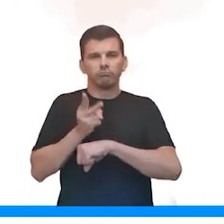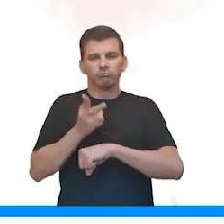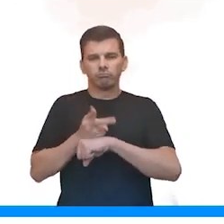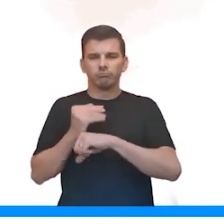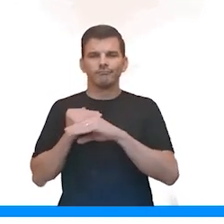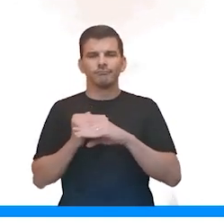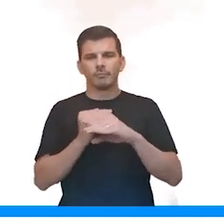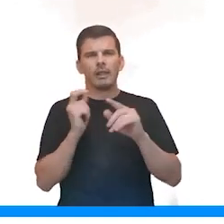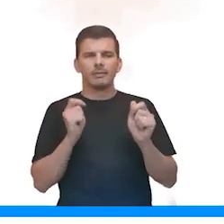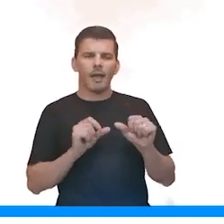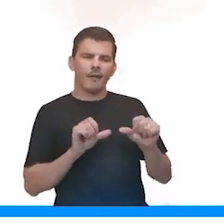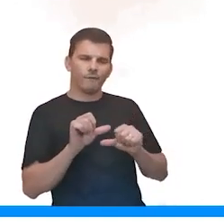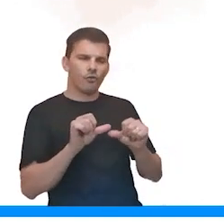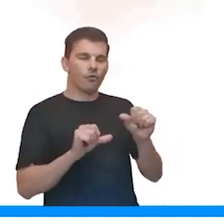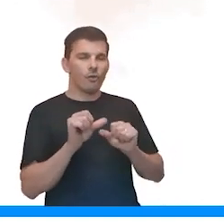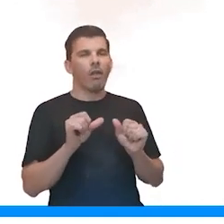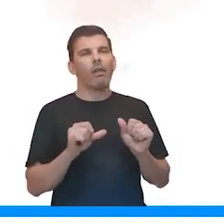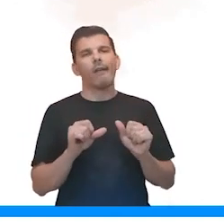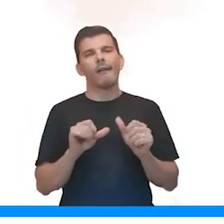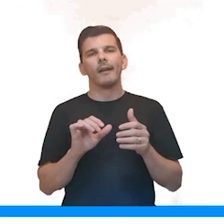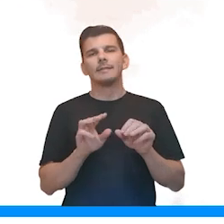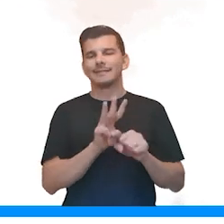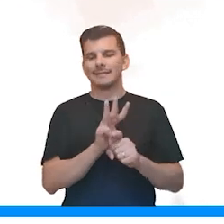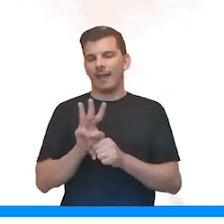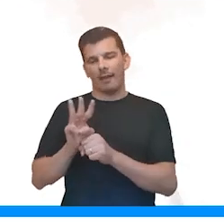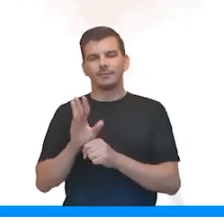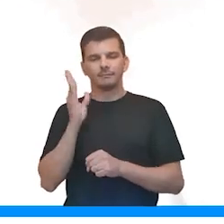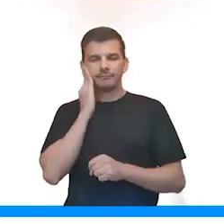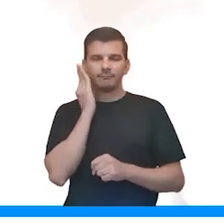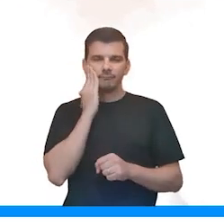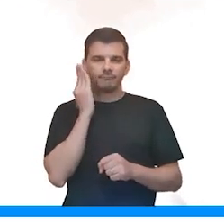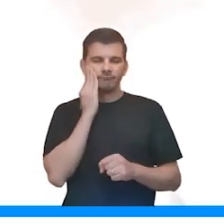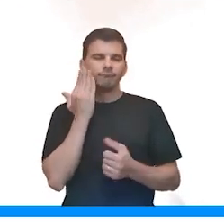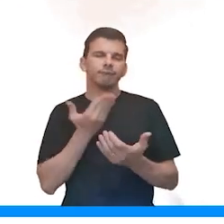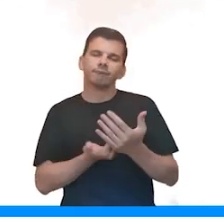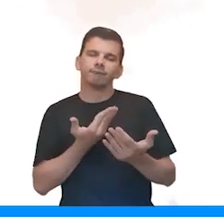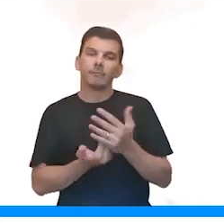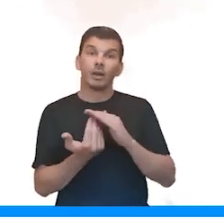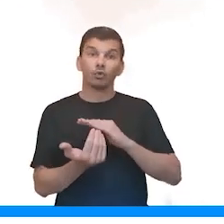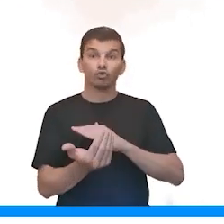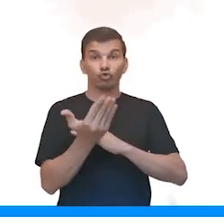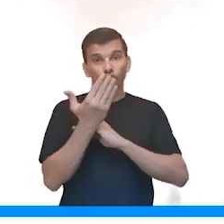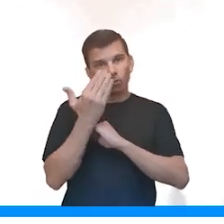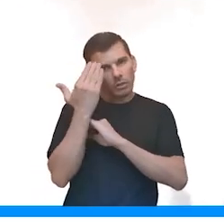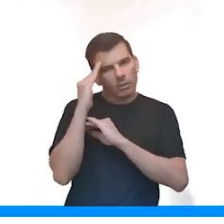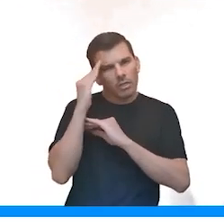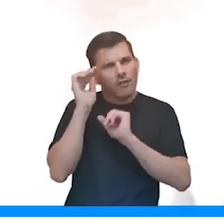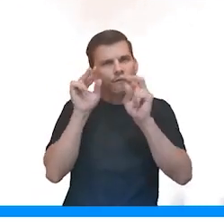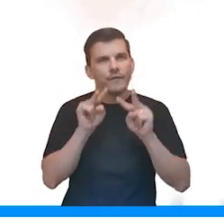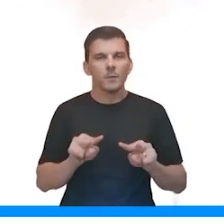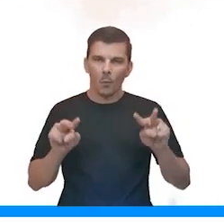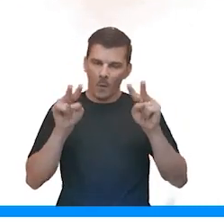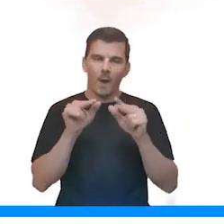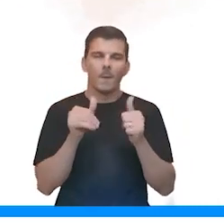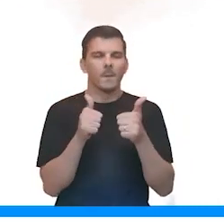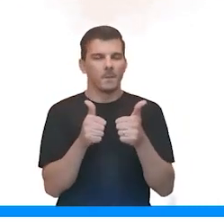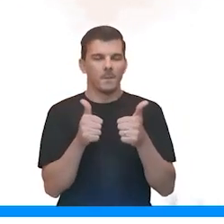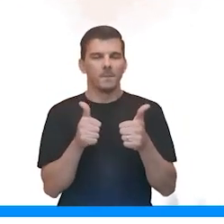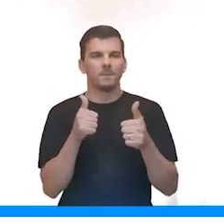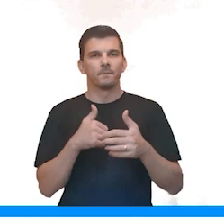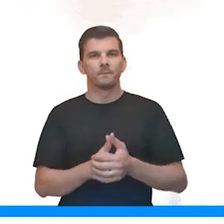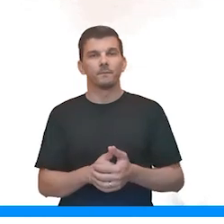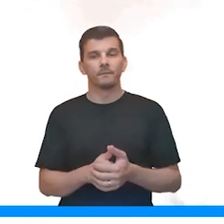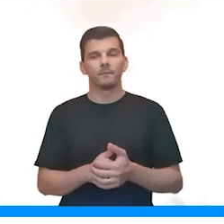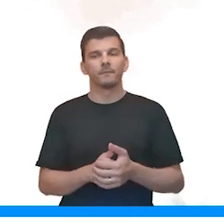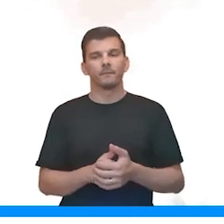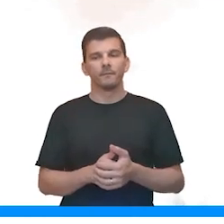isso com a pressão constante, tá, gente? Então dá pra brincar bastante com esse aplicativo aí quando nós formos... quando vocês